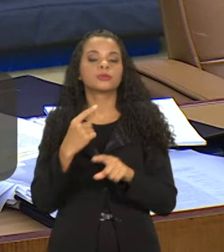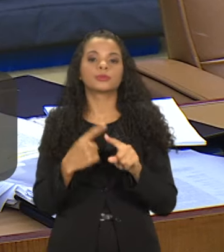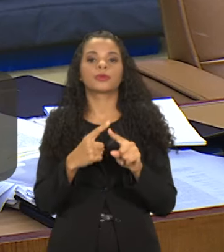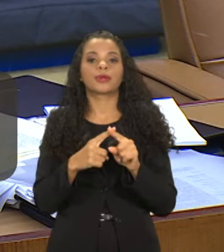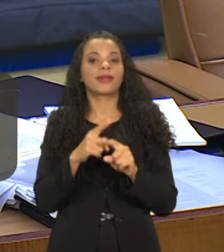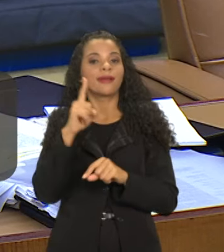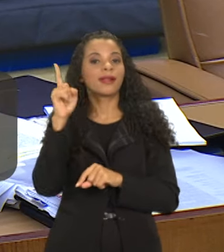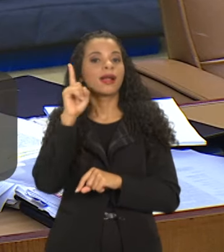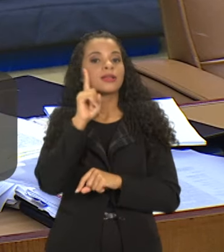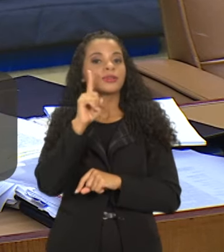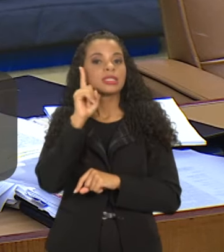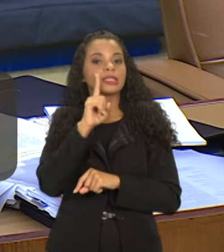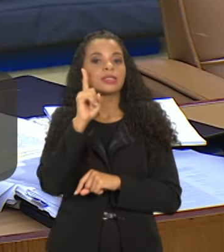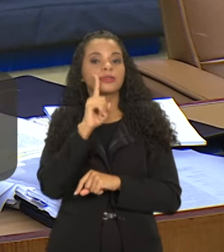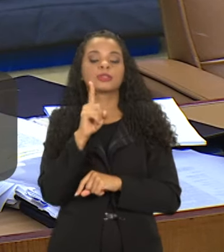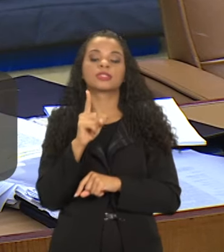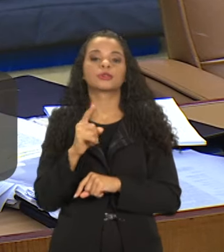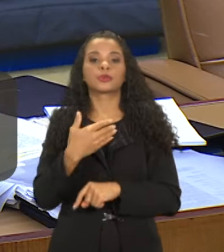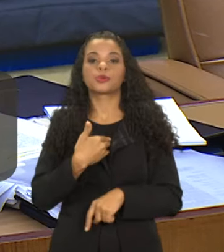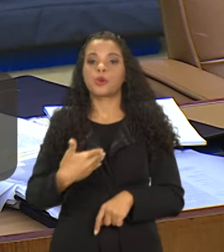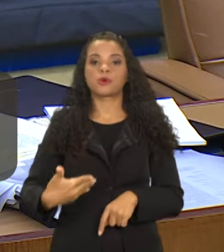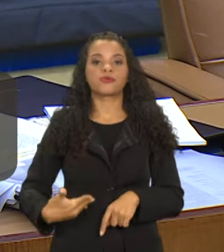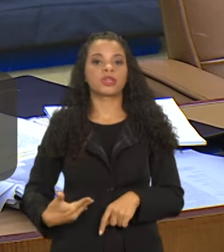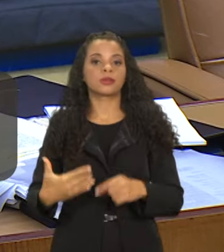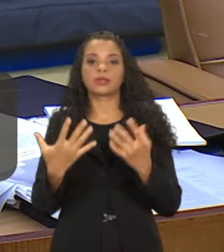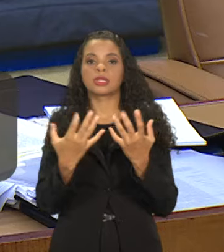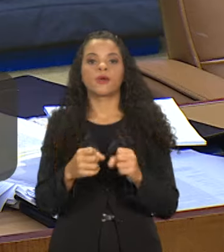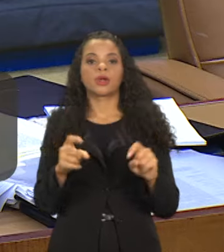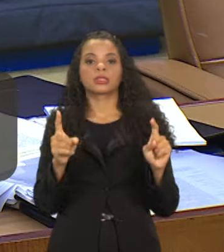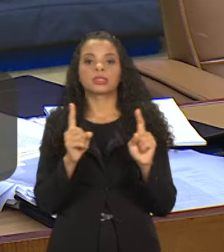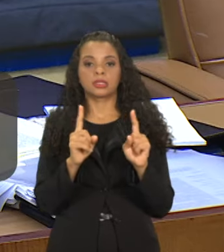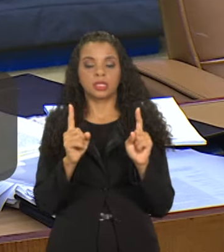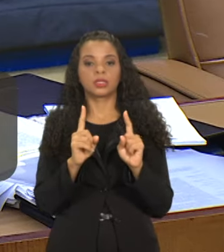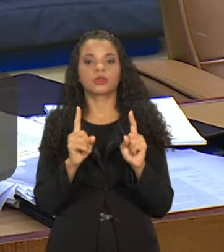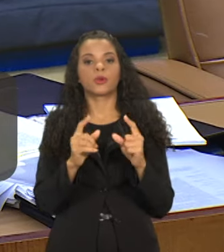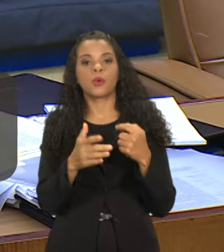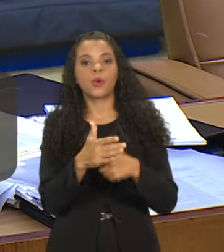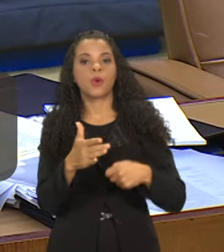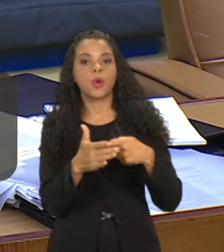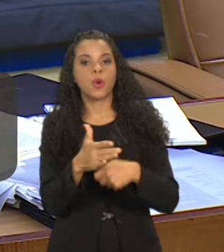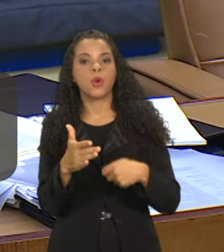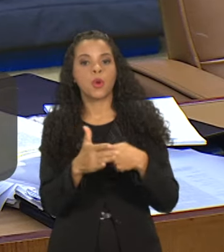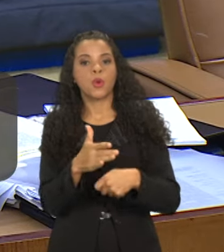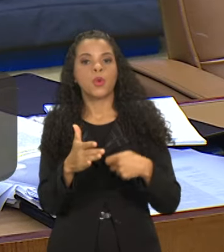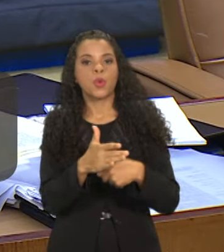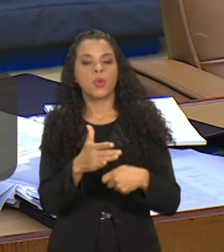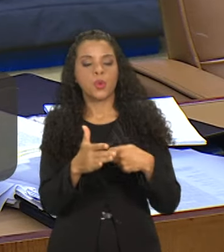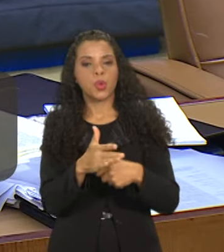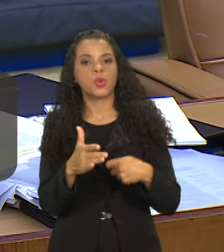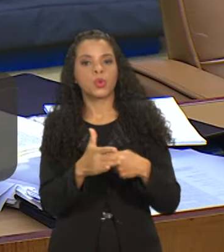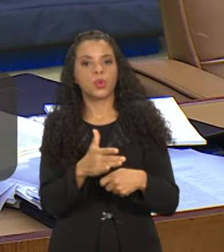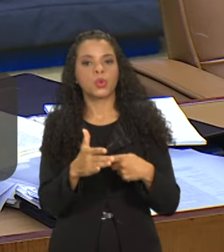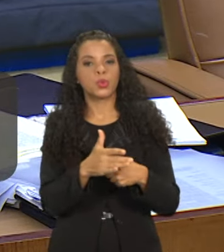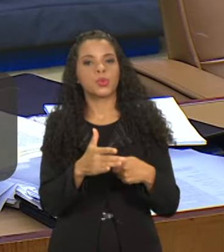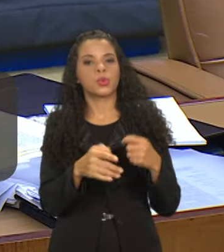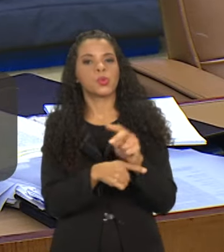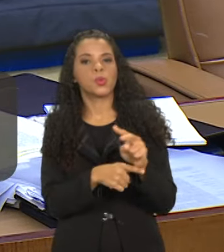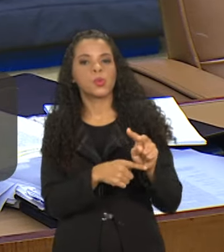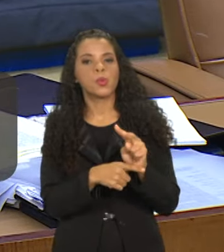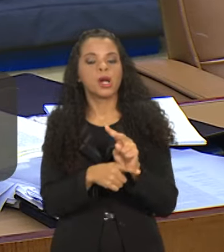negacionismo governamental no combate à Covid. Com muitos argumentos,